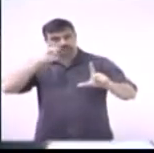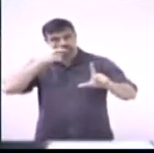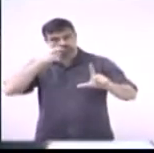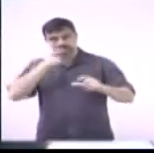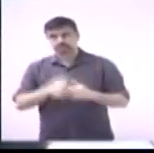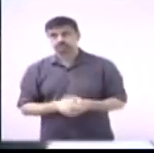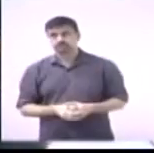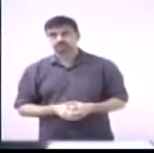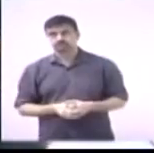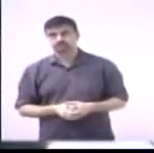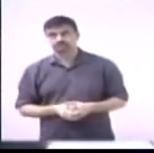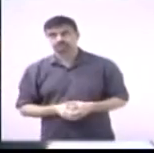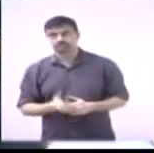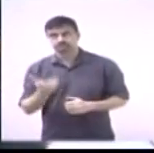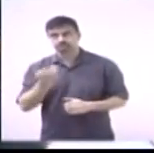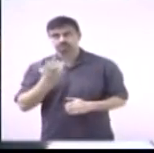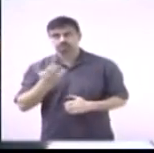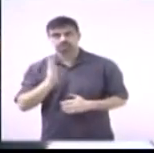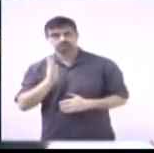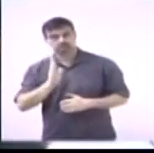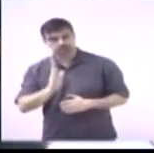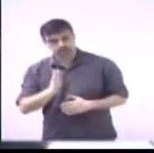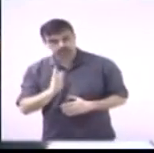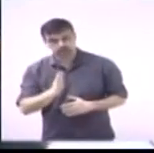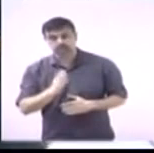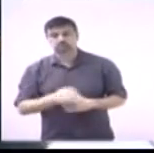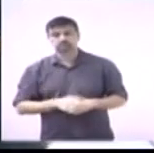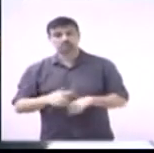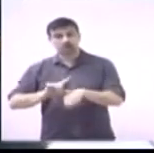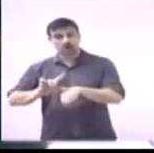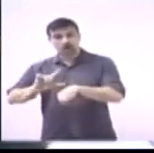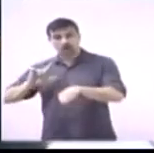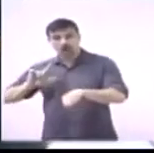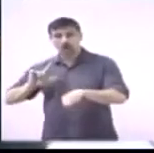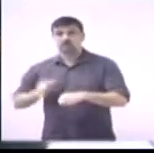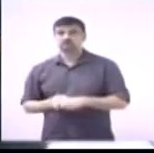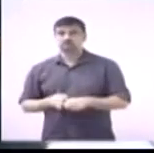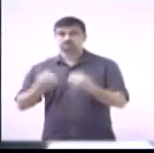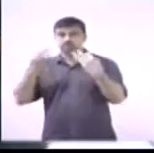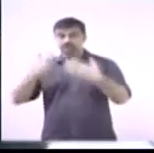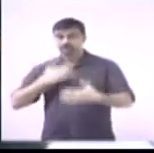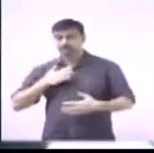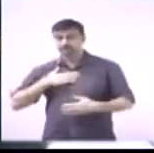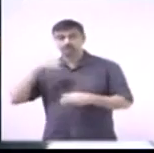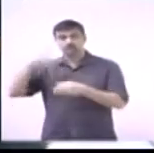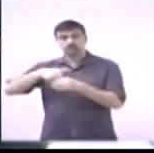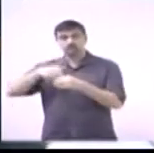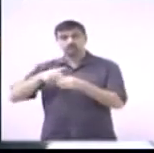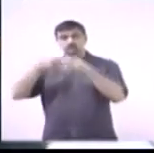internet, gostaria já de antecipar o meu voto favorável,